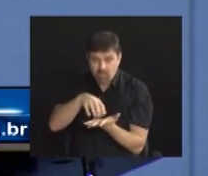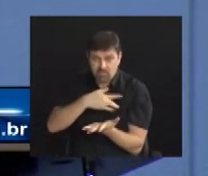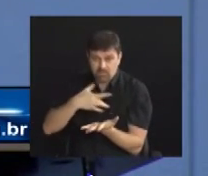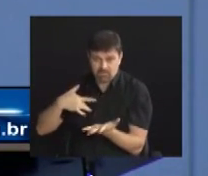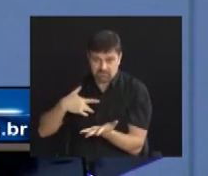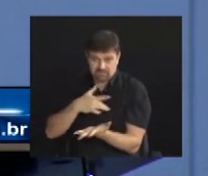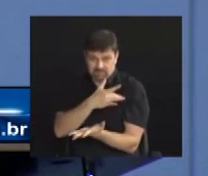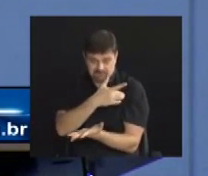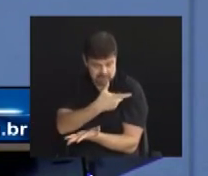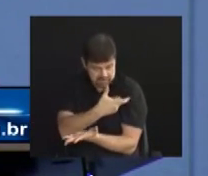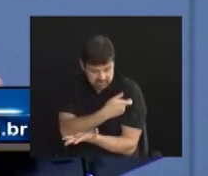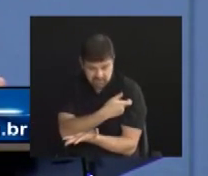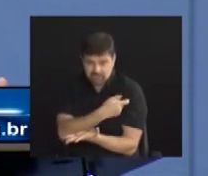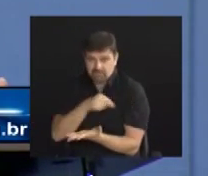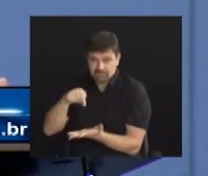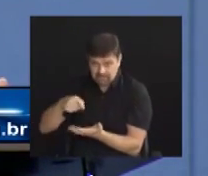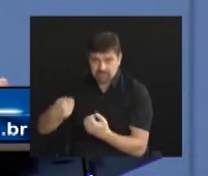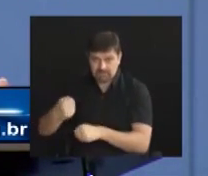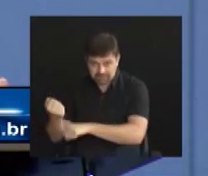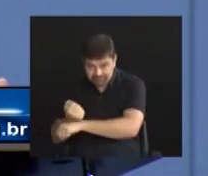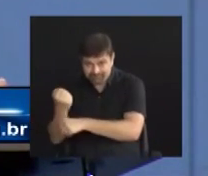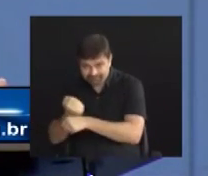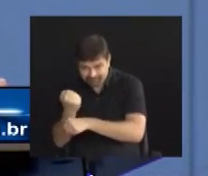Itajaí, e hoje,